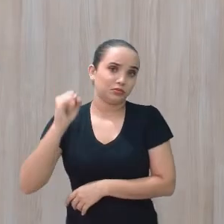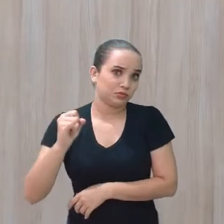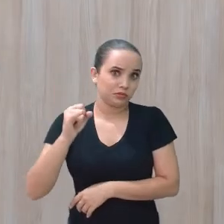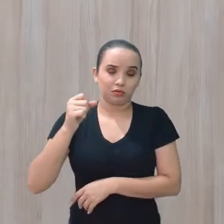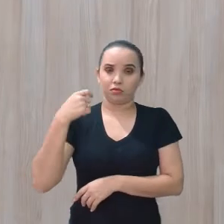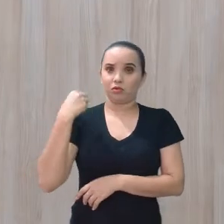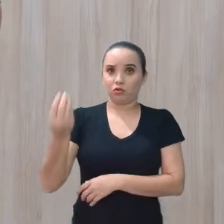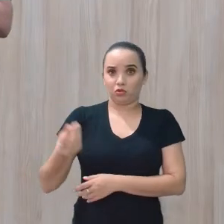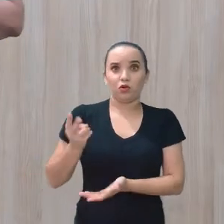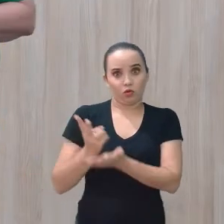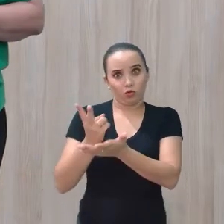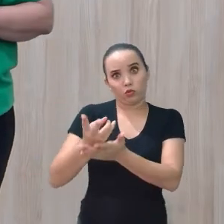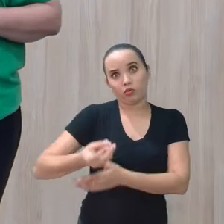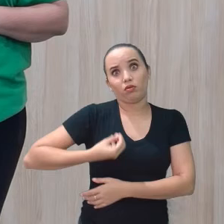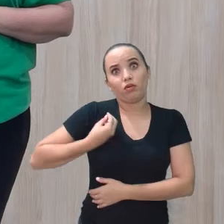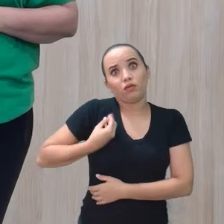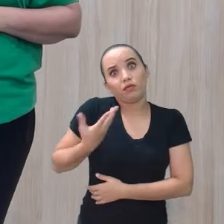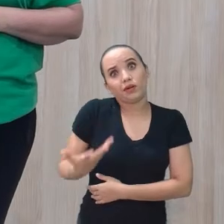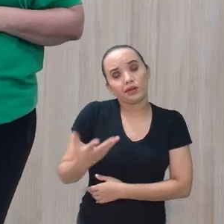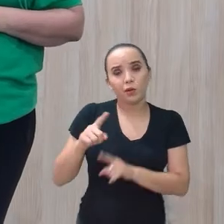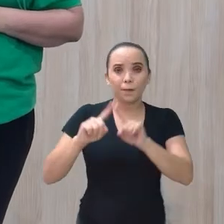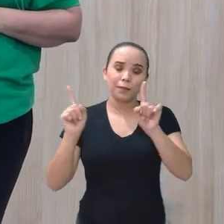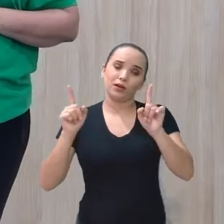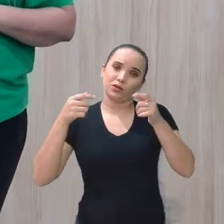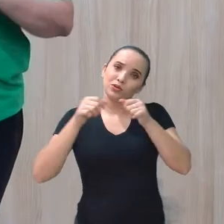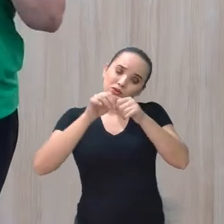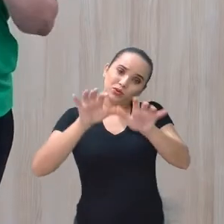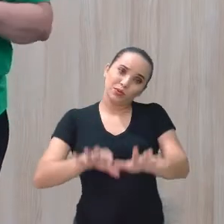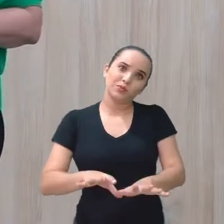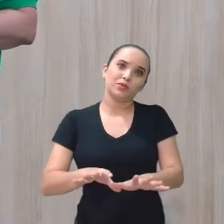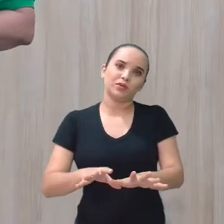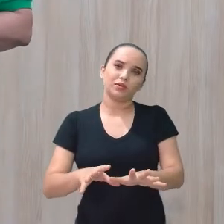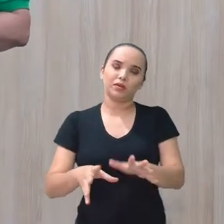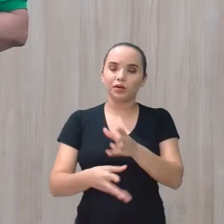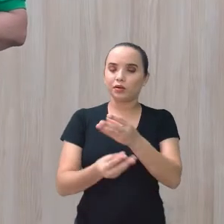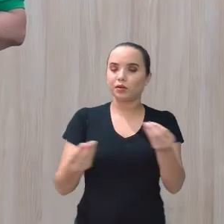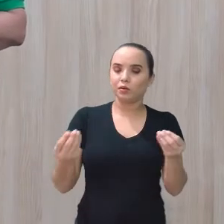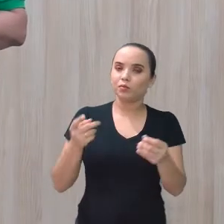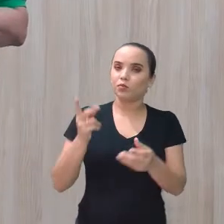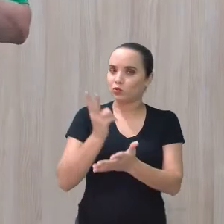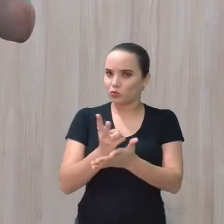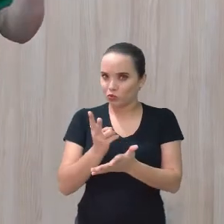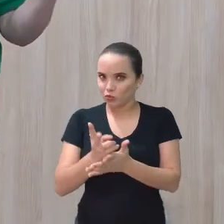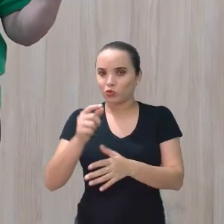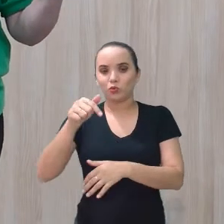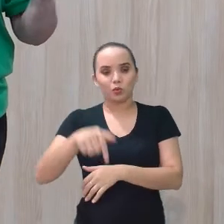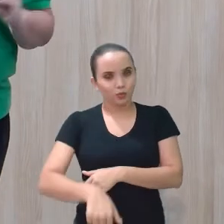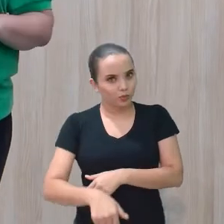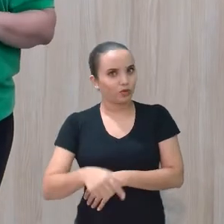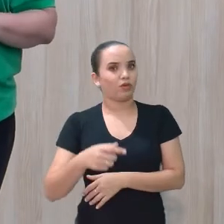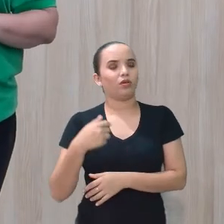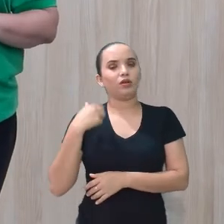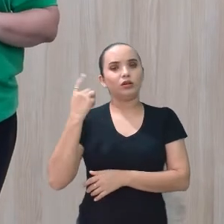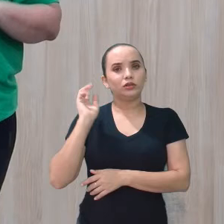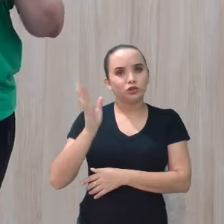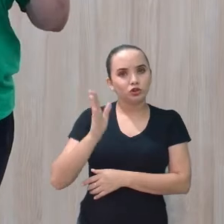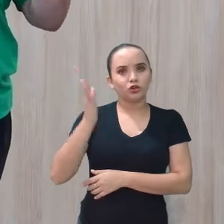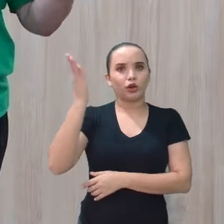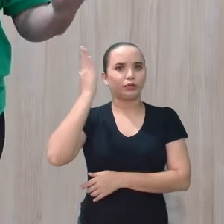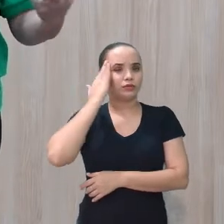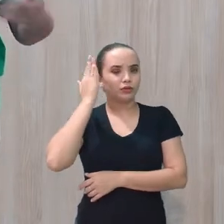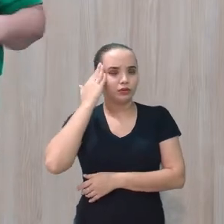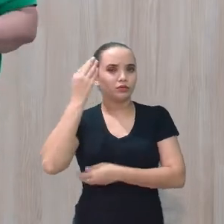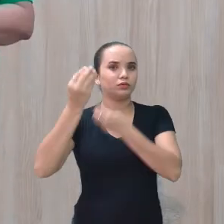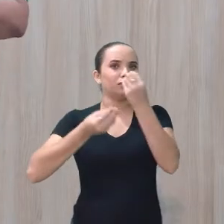estaríamos vivos, mas estamos aqui, não é? Muitos de nós estamos aqui e já lidando, não é? Sabendo lidar com